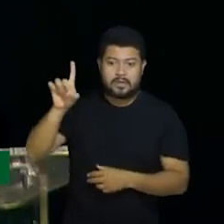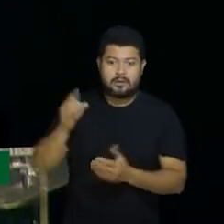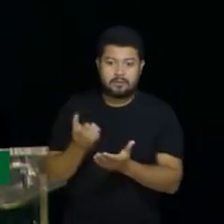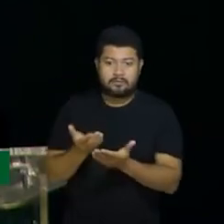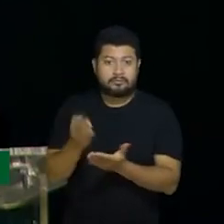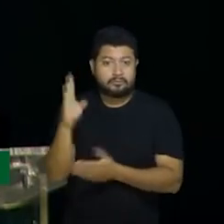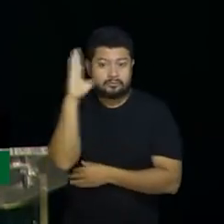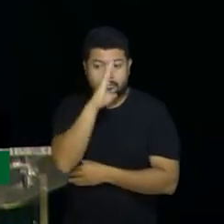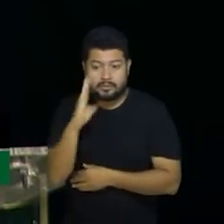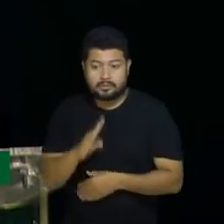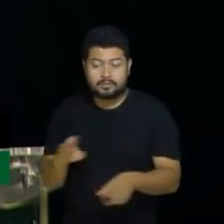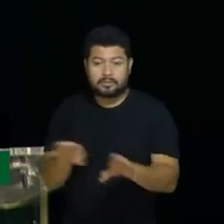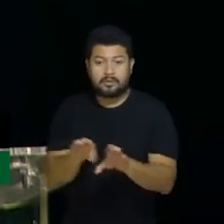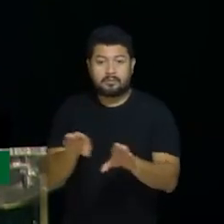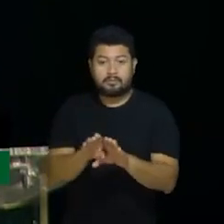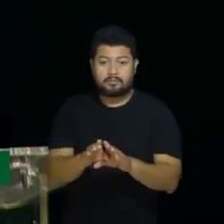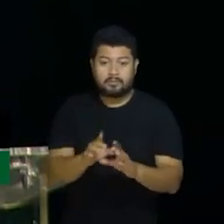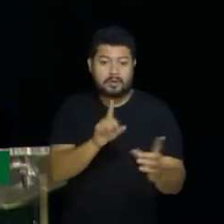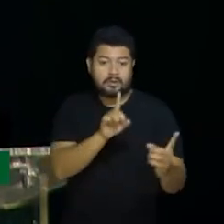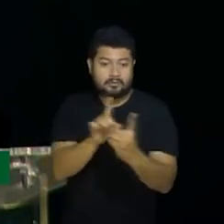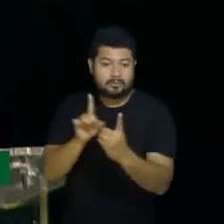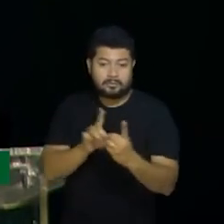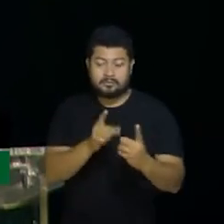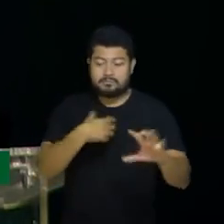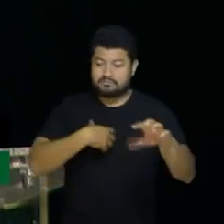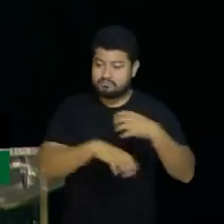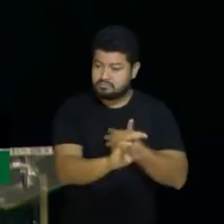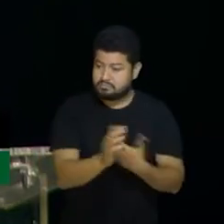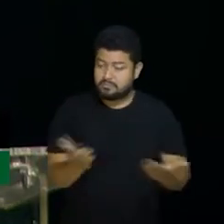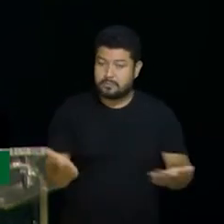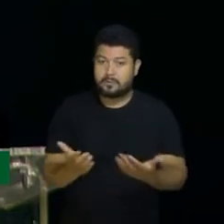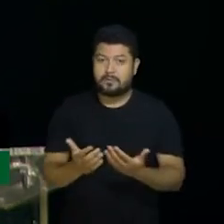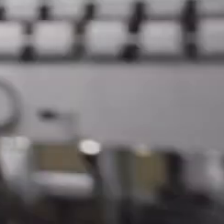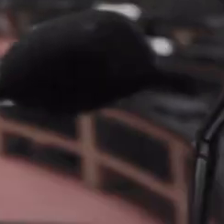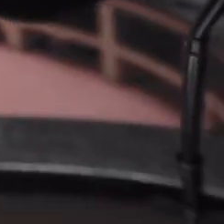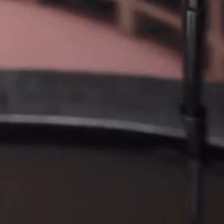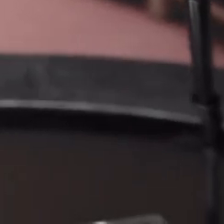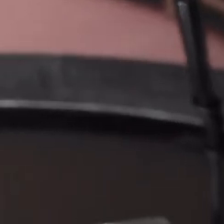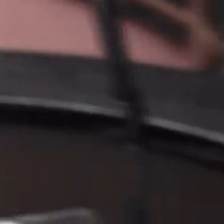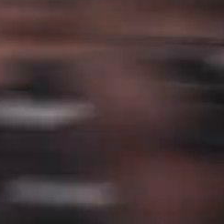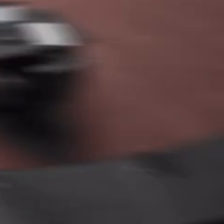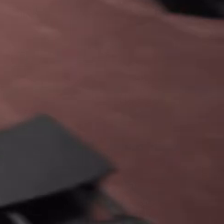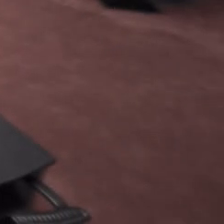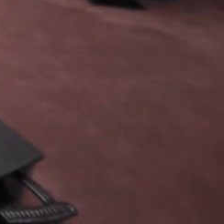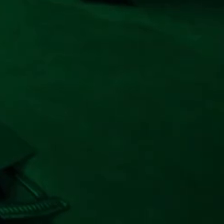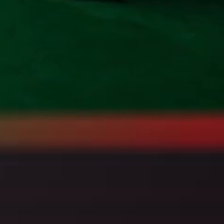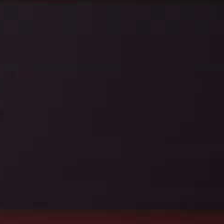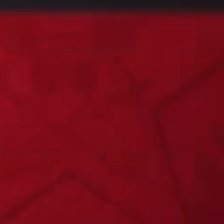incentivo do seu desenvolvimento, comprometidos com a sociedade.